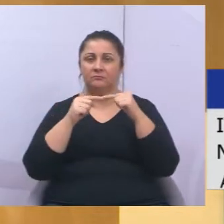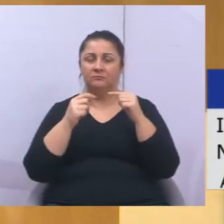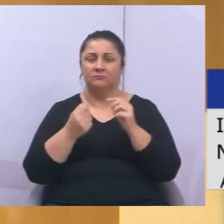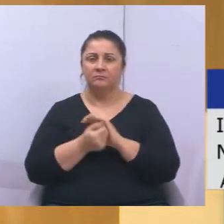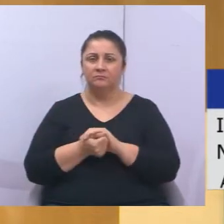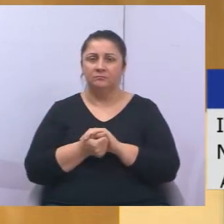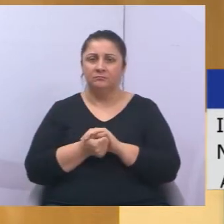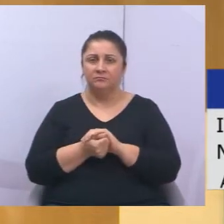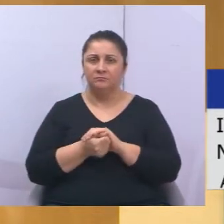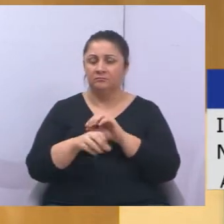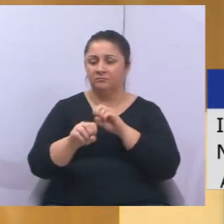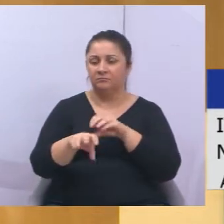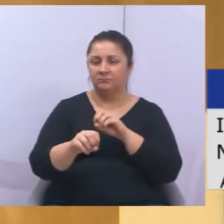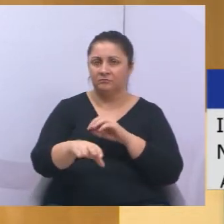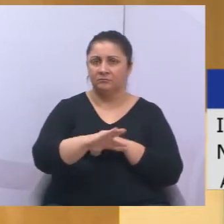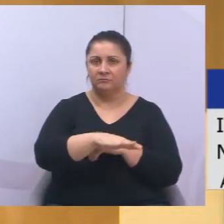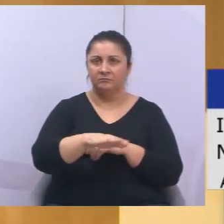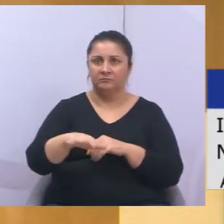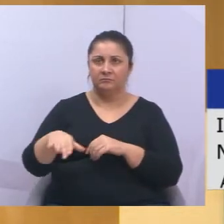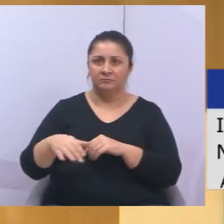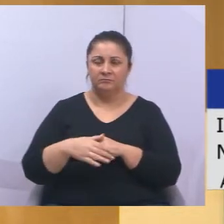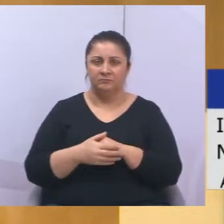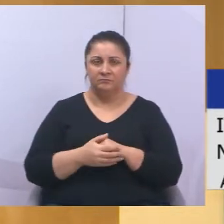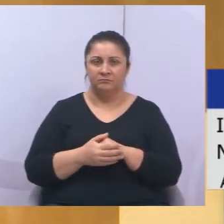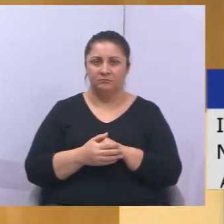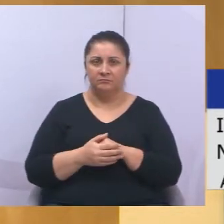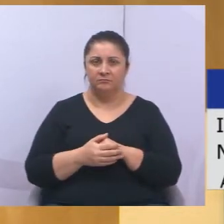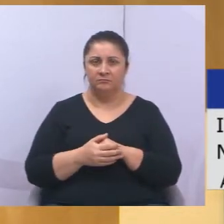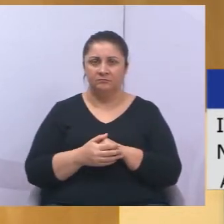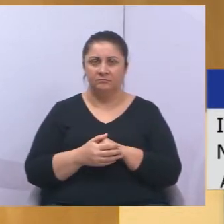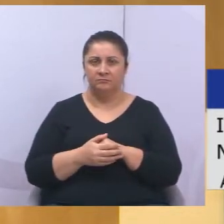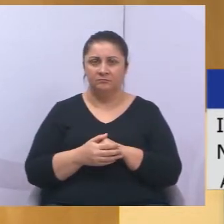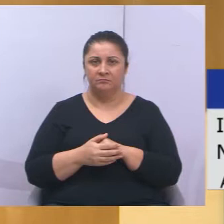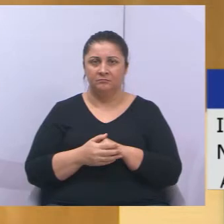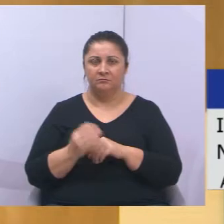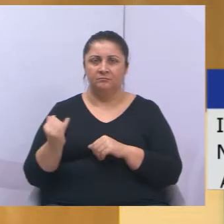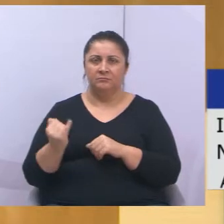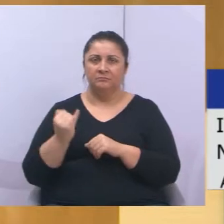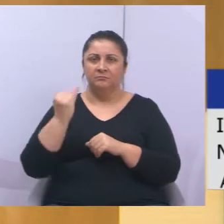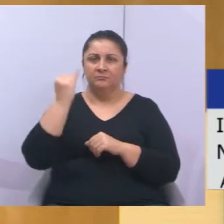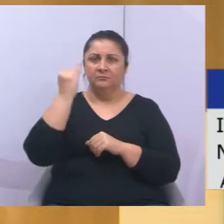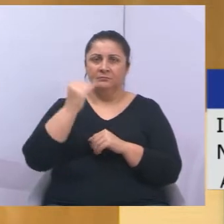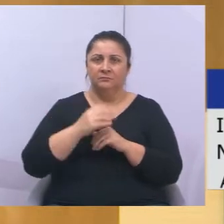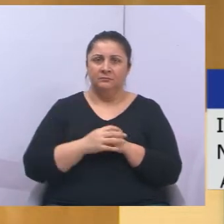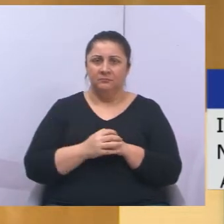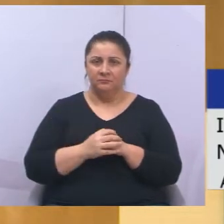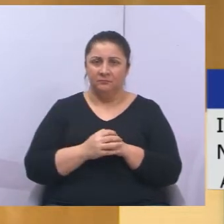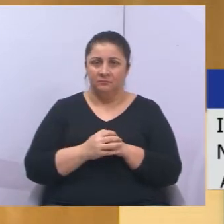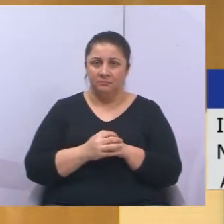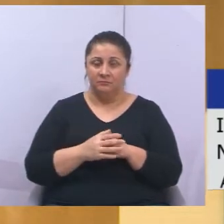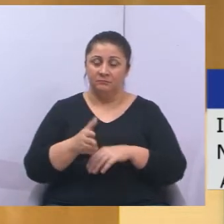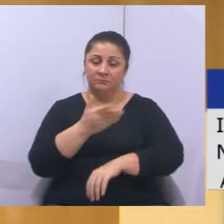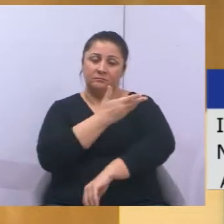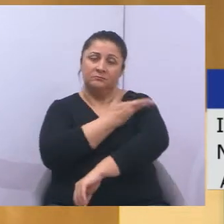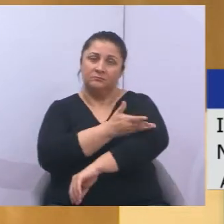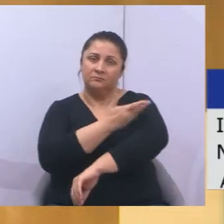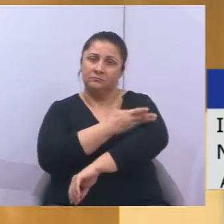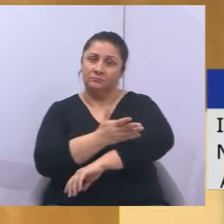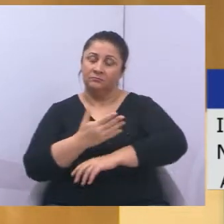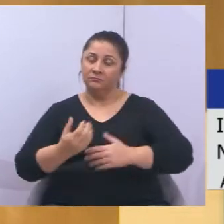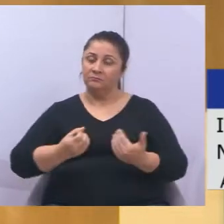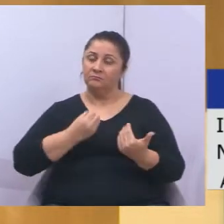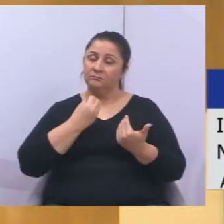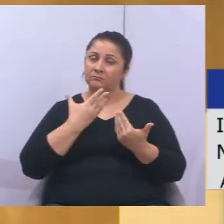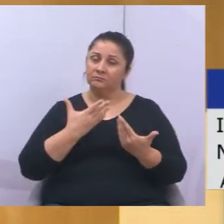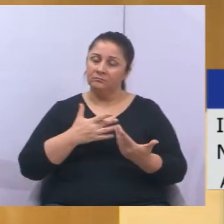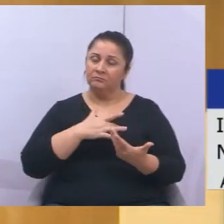levar as nossas crianças a importância de adquirir hábitos saudáveis,